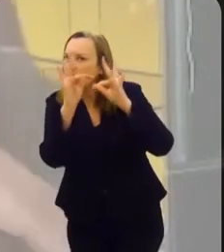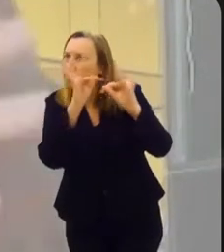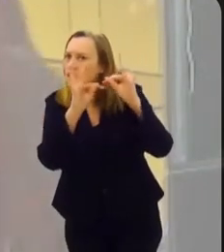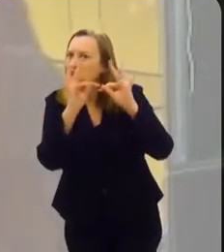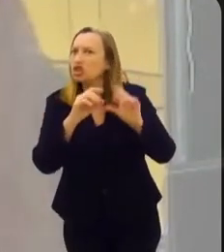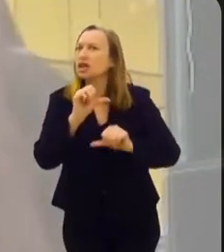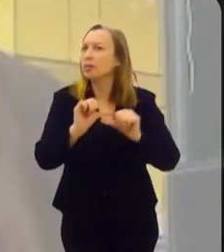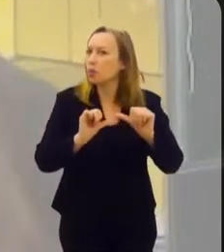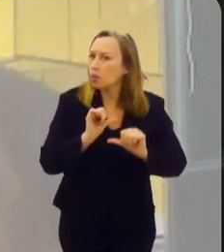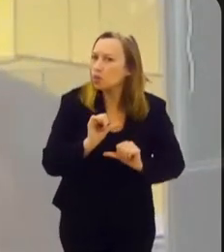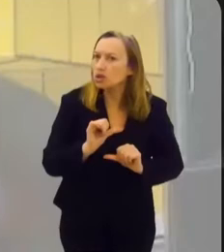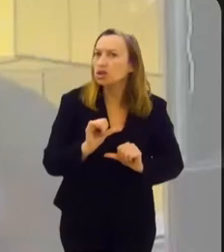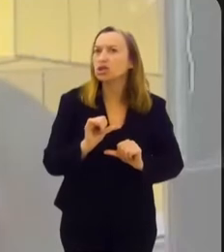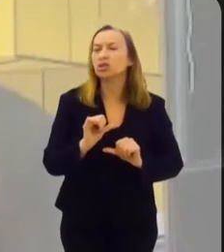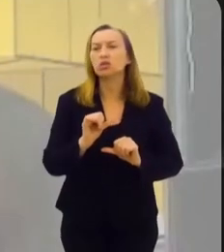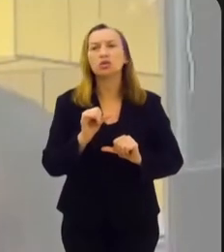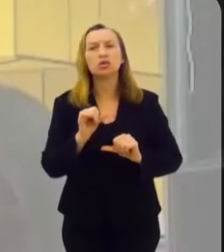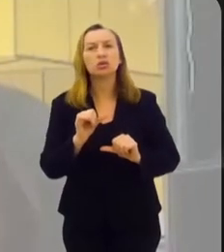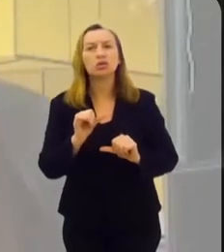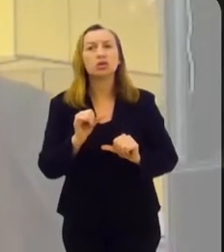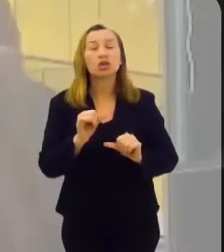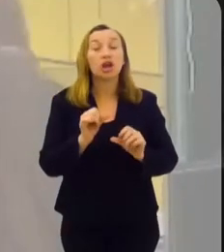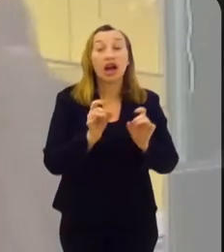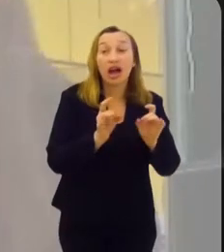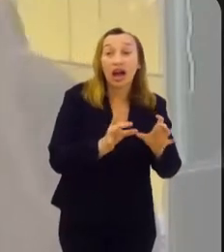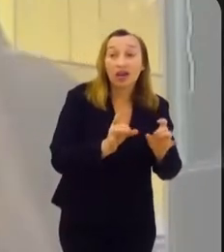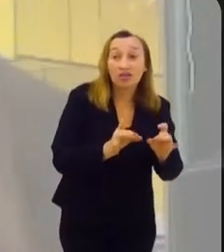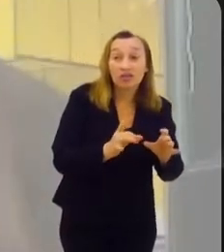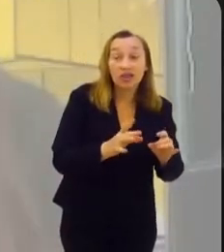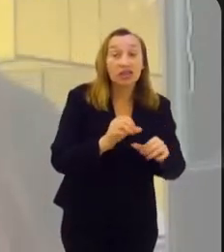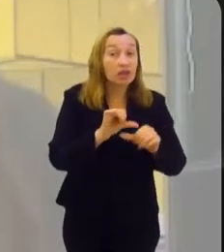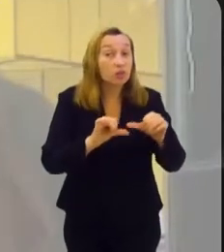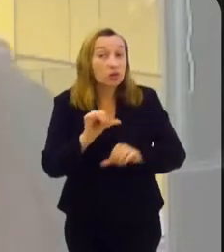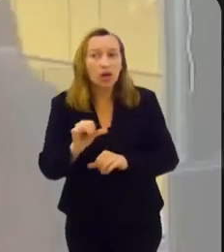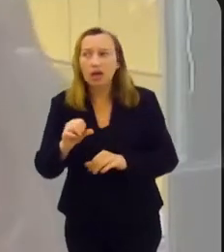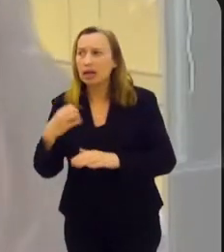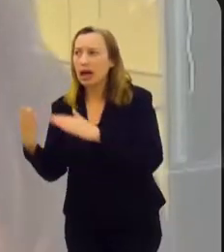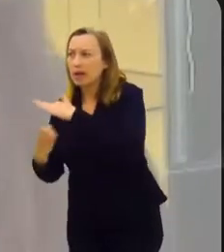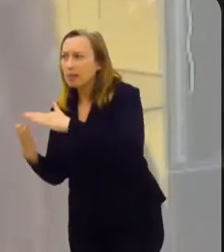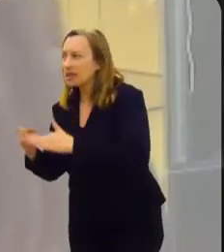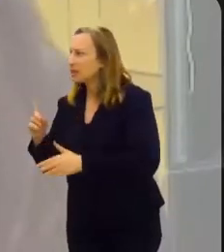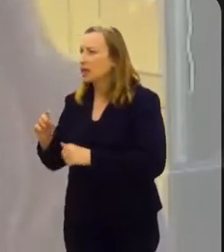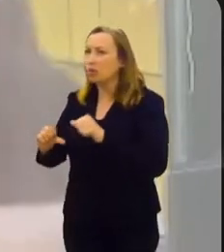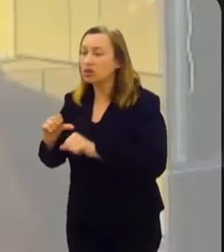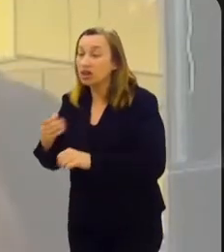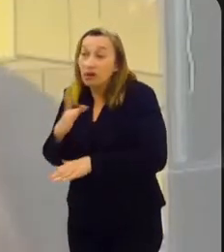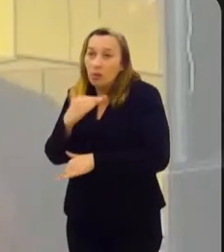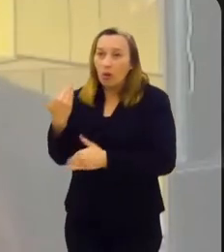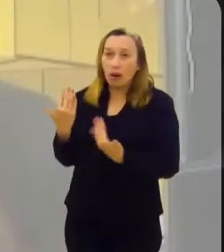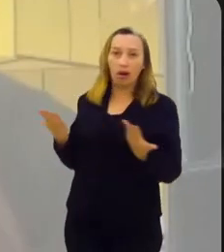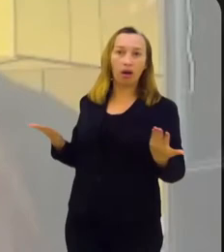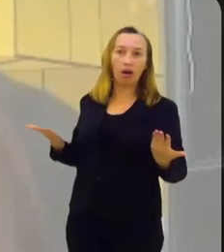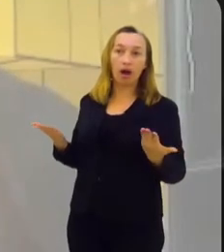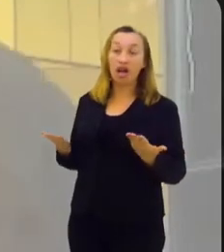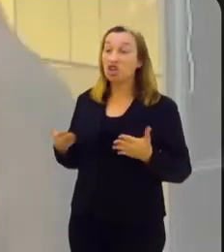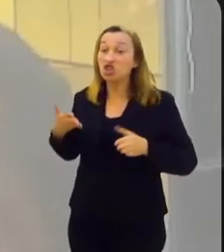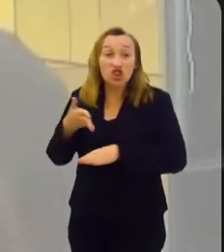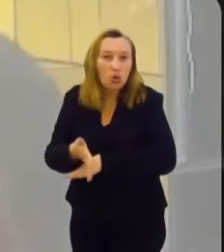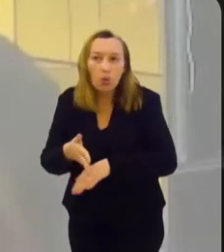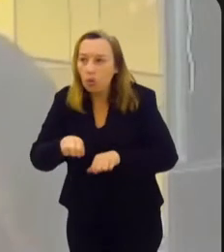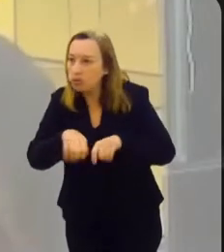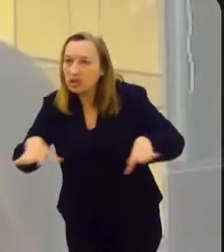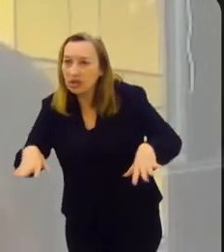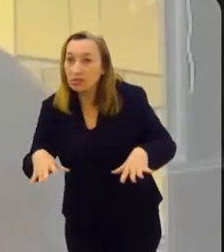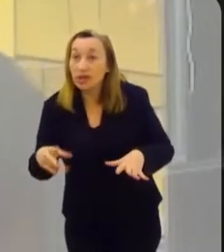Se as tecnologias estão mudando, os hábitos de consumo estão mudando, se a empresa não mudar, ela vai morrer. E aí veio